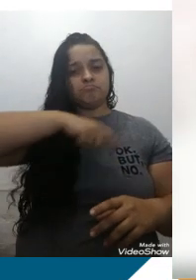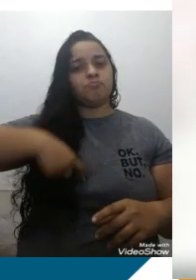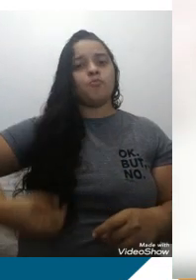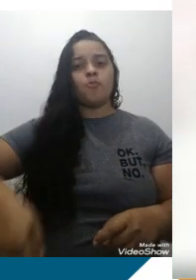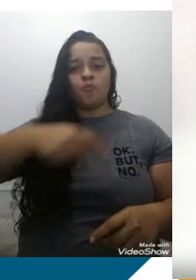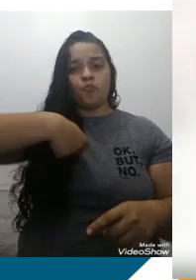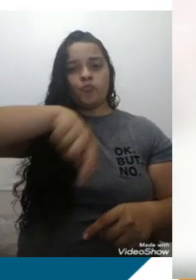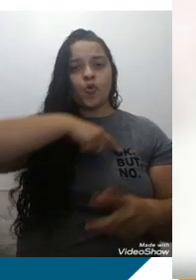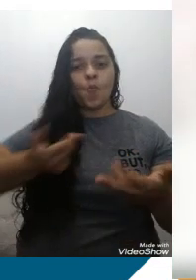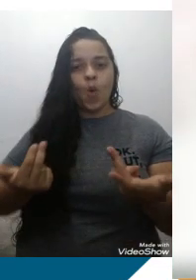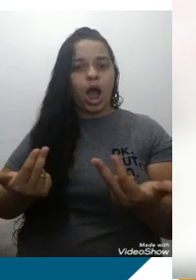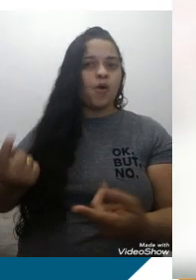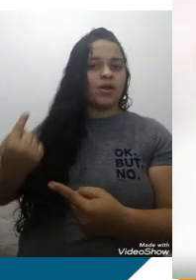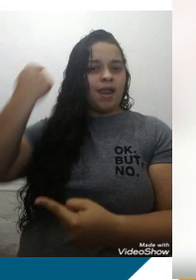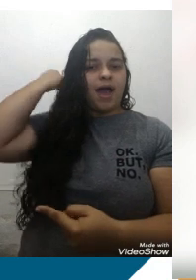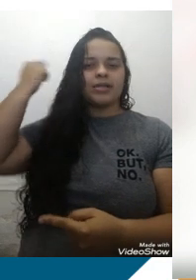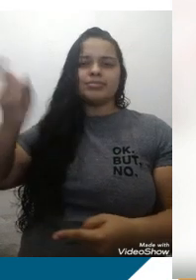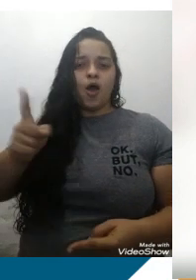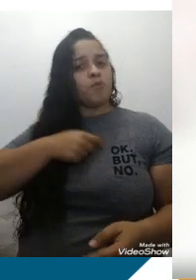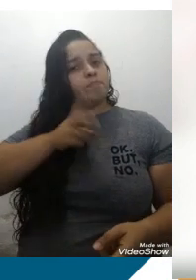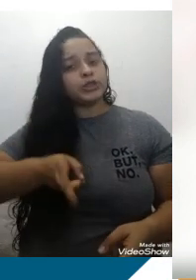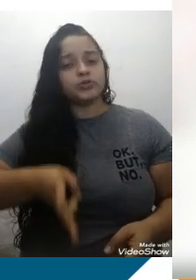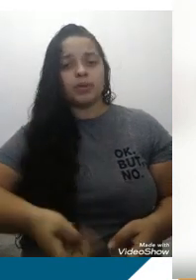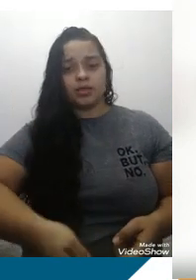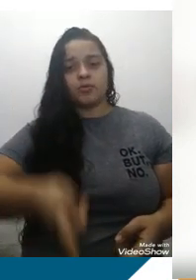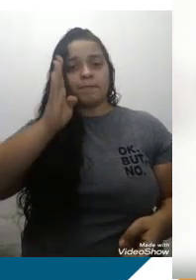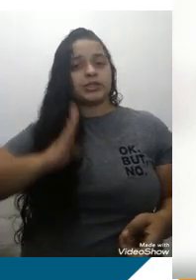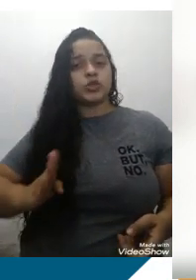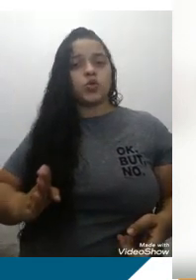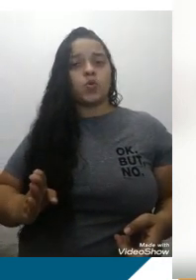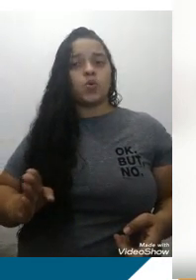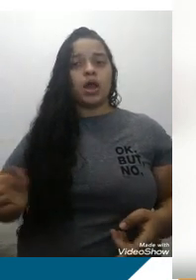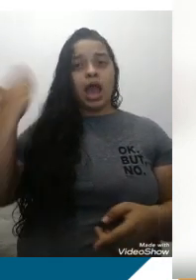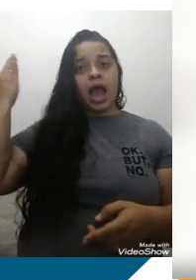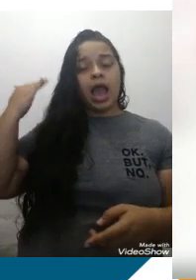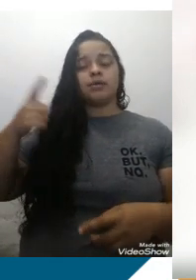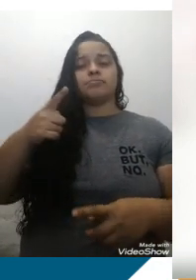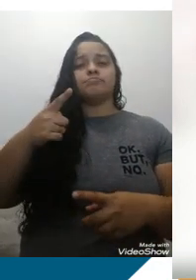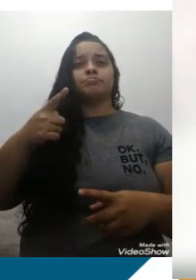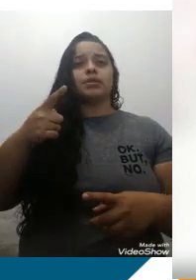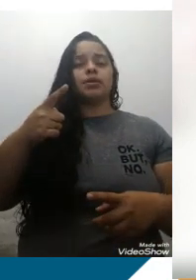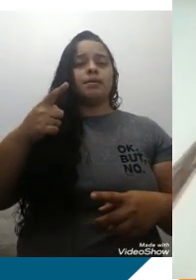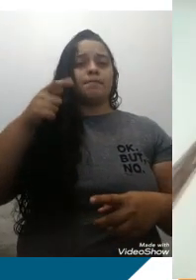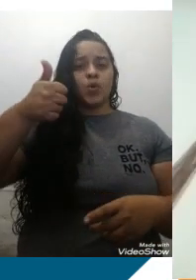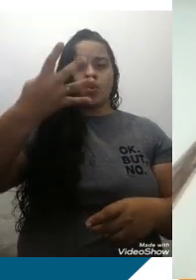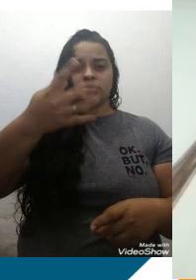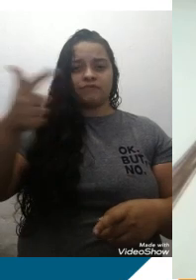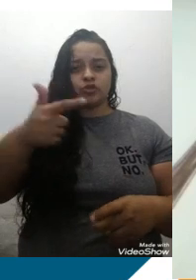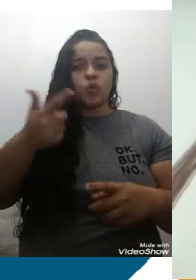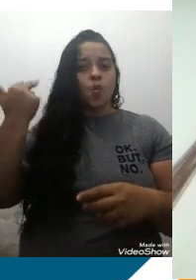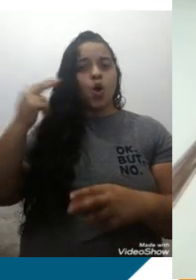coisa mudou. E, no entanto, alguém que nascia no Rio de Janeiro em 1822 era chamado de brasileiro, assim como alguém que nasce aqui